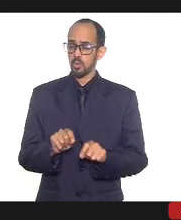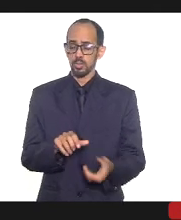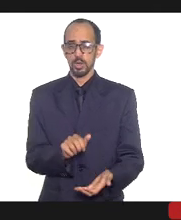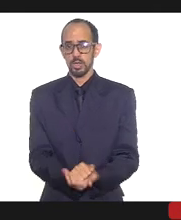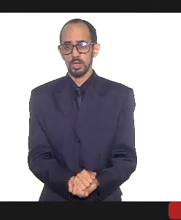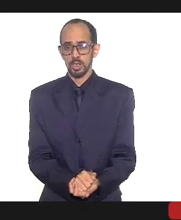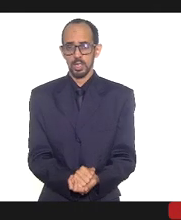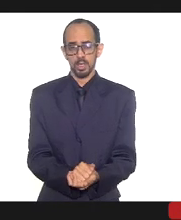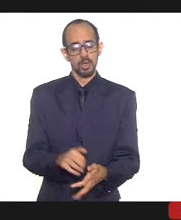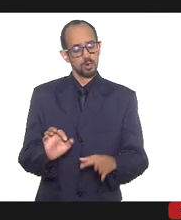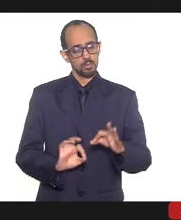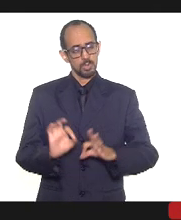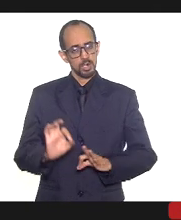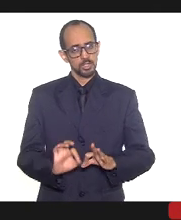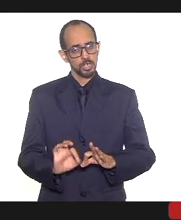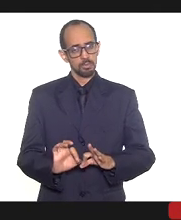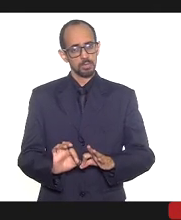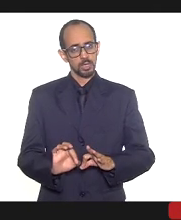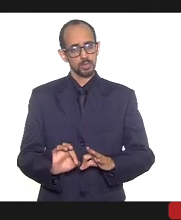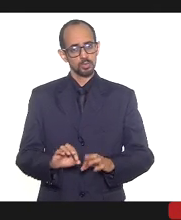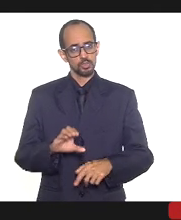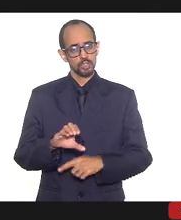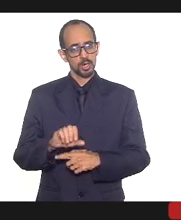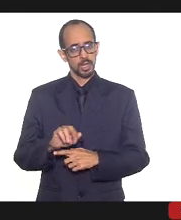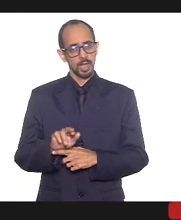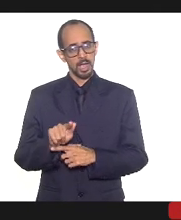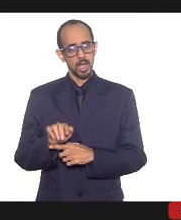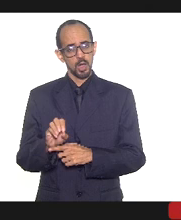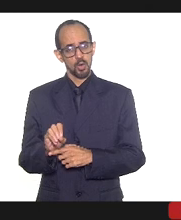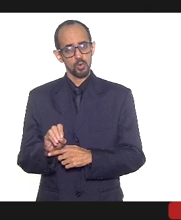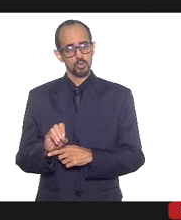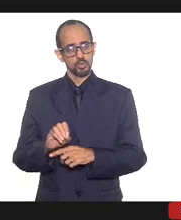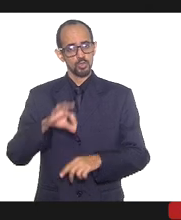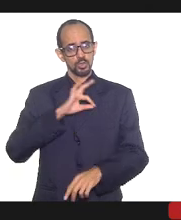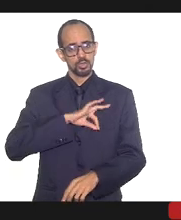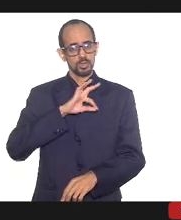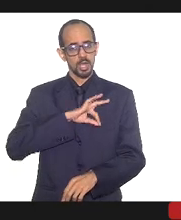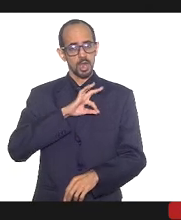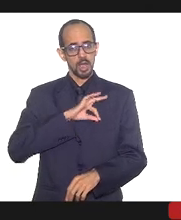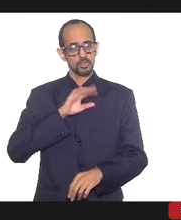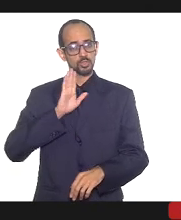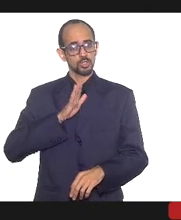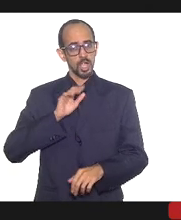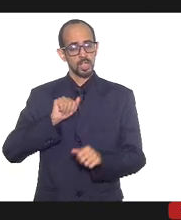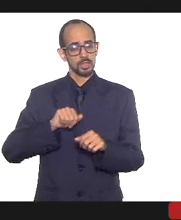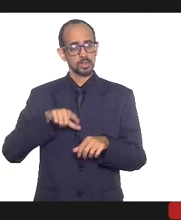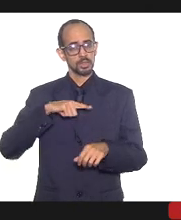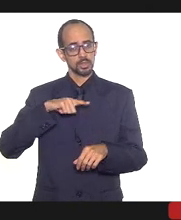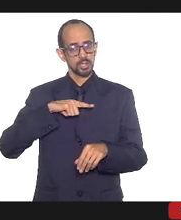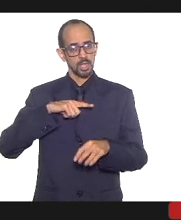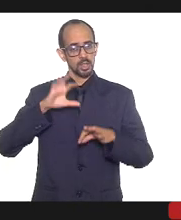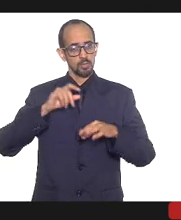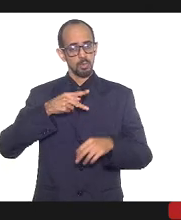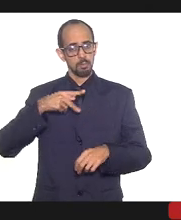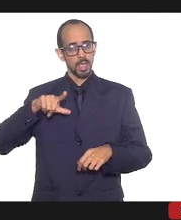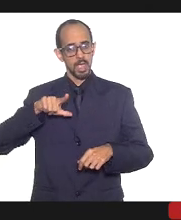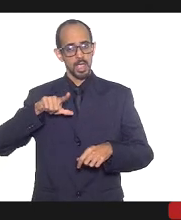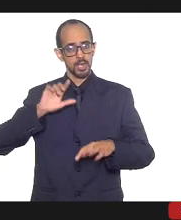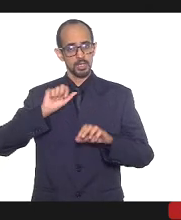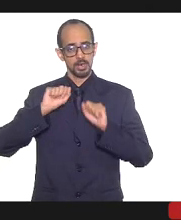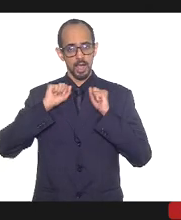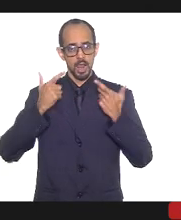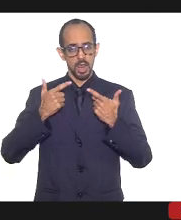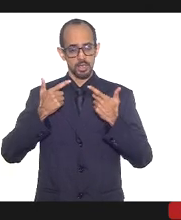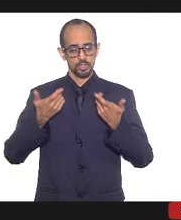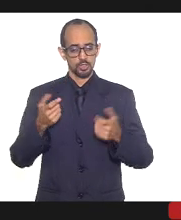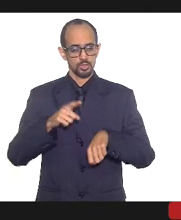de um plano de cargos e salários, que já está na LERJ também, já tem uma proposta, e no momento é